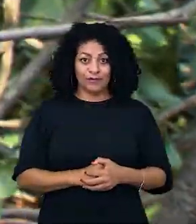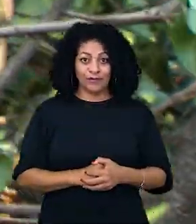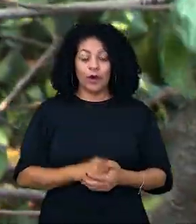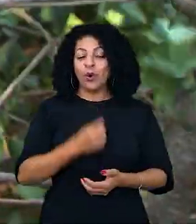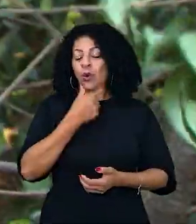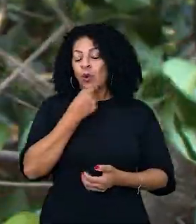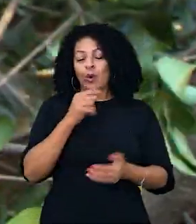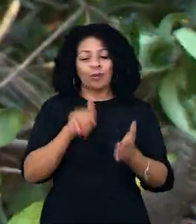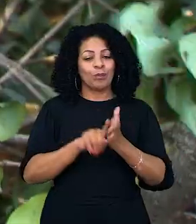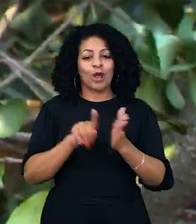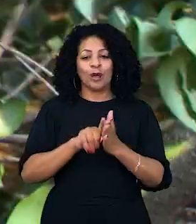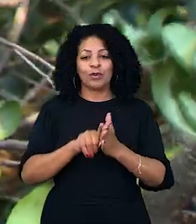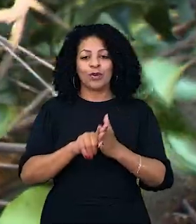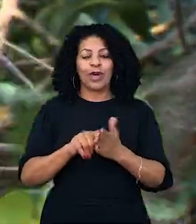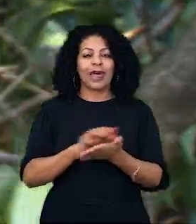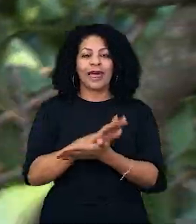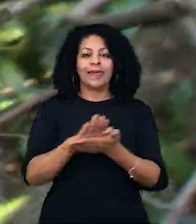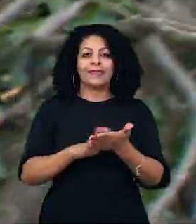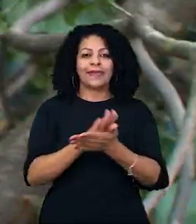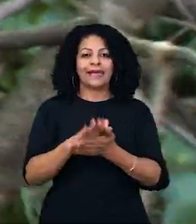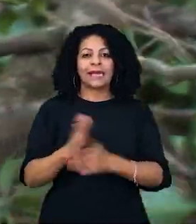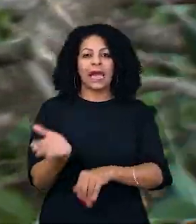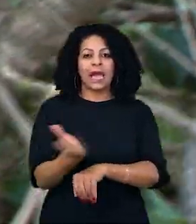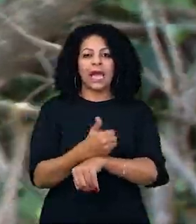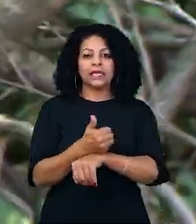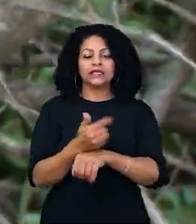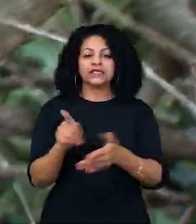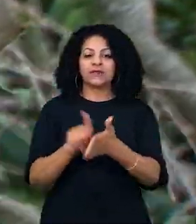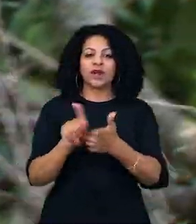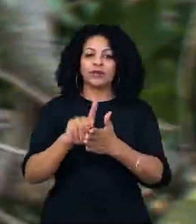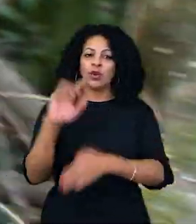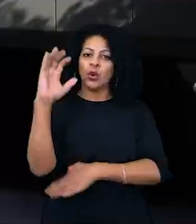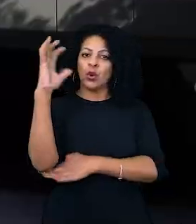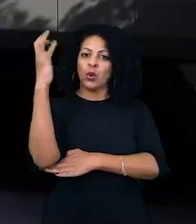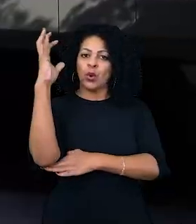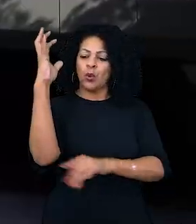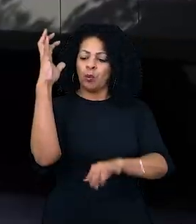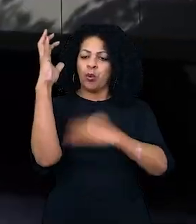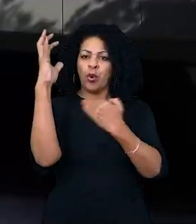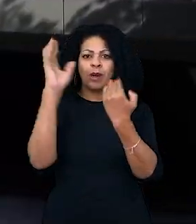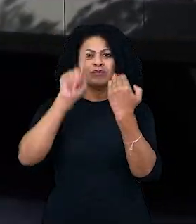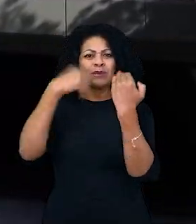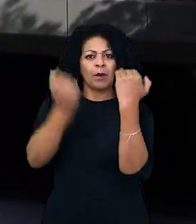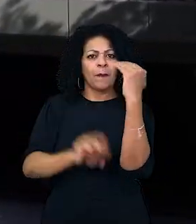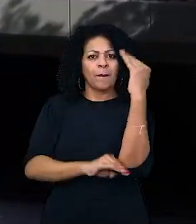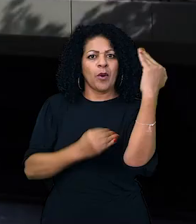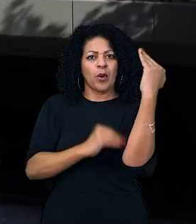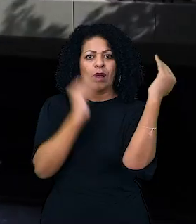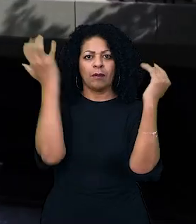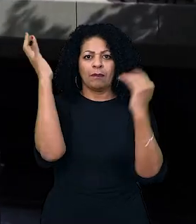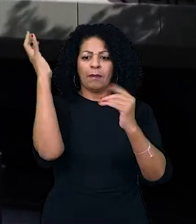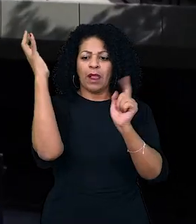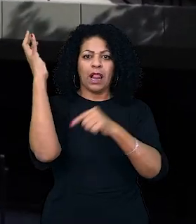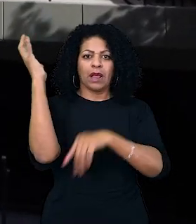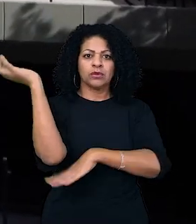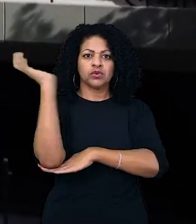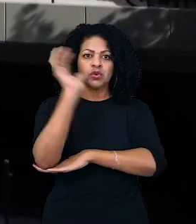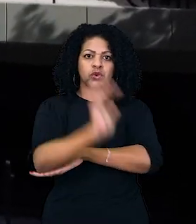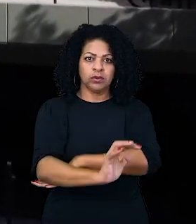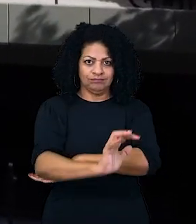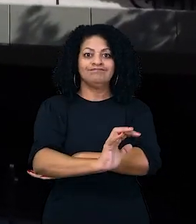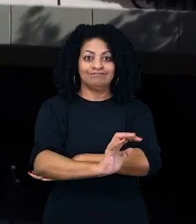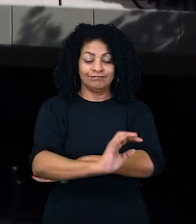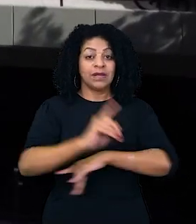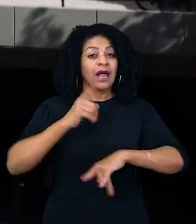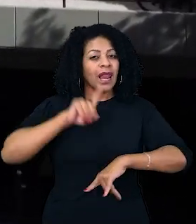concluído a poda de uma árvore antes de iniciar o corte de outra. No Tribunal Regional do Trabalho da 12ª